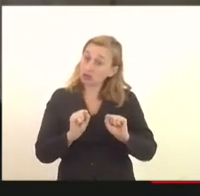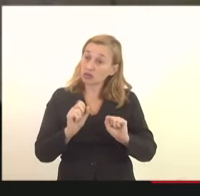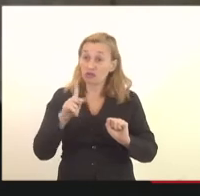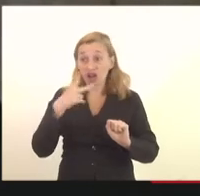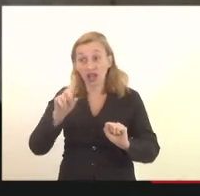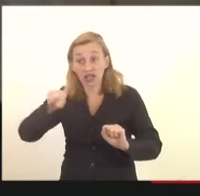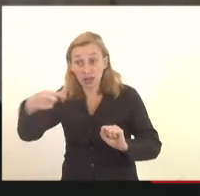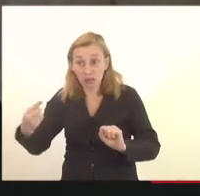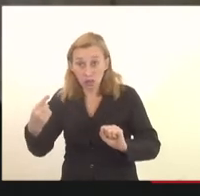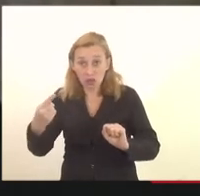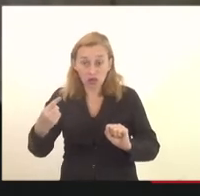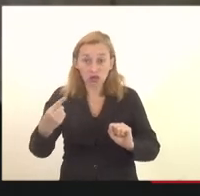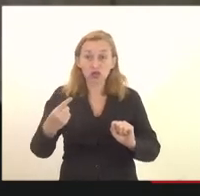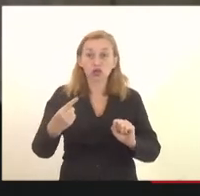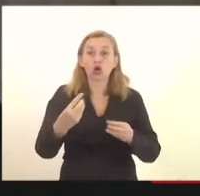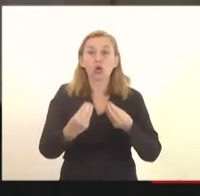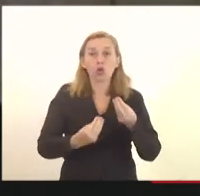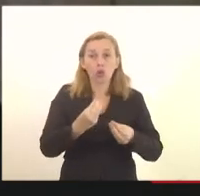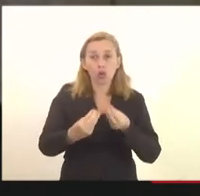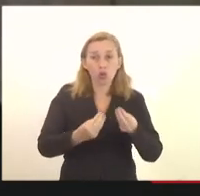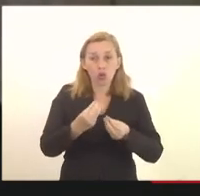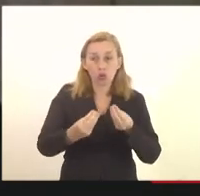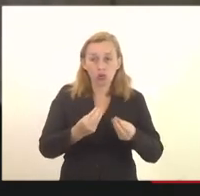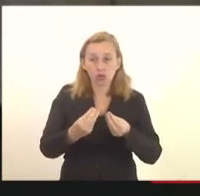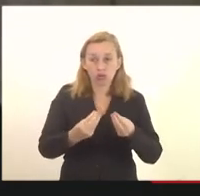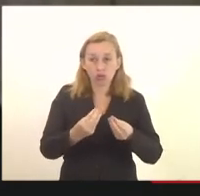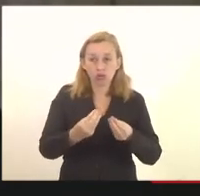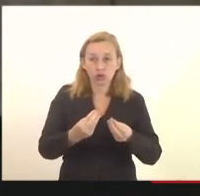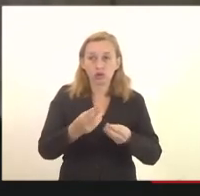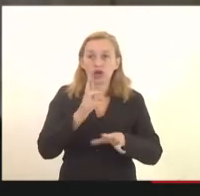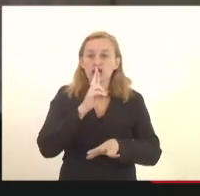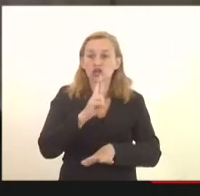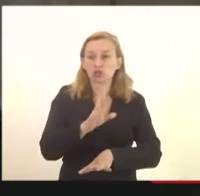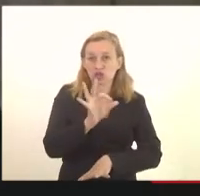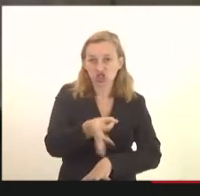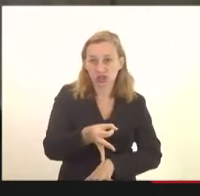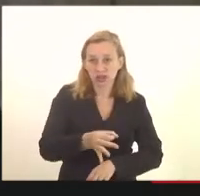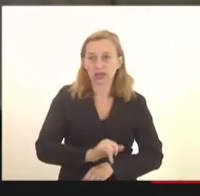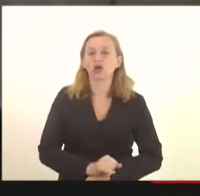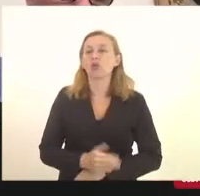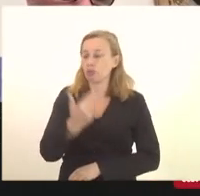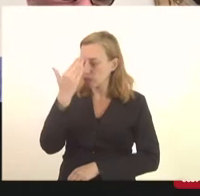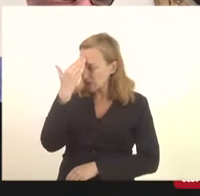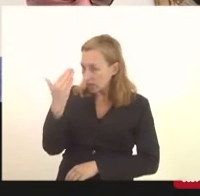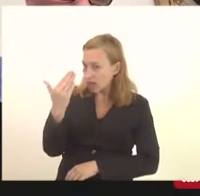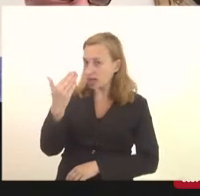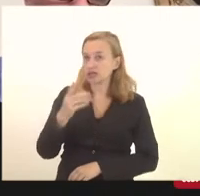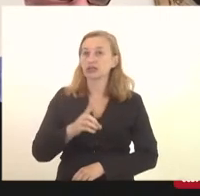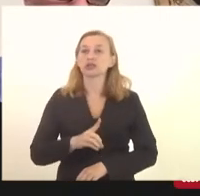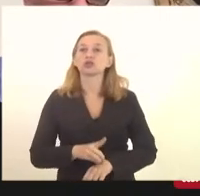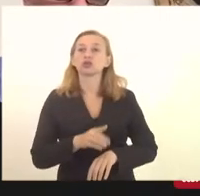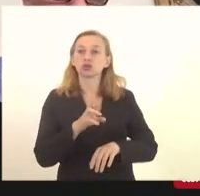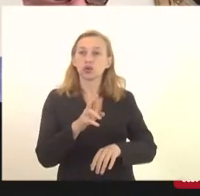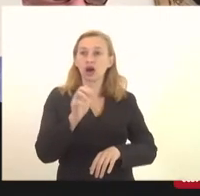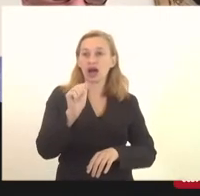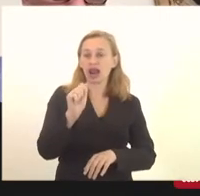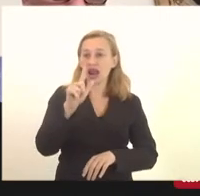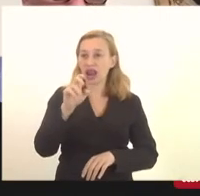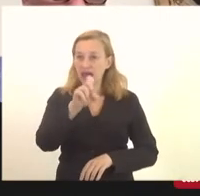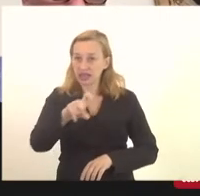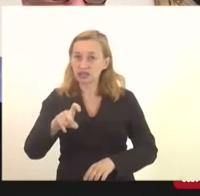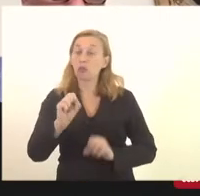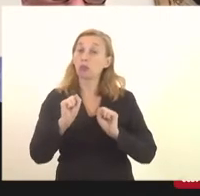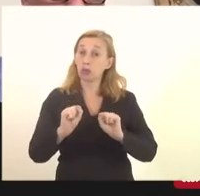caso, como operador, para te dar uma resposta de maneira formal. Eu lhe agradeço, doutor Alex. Depois, se eu puder dar